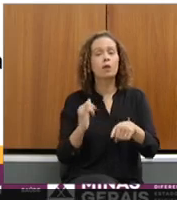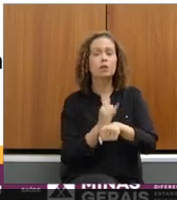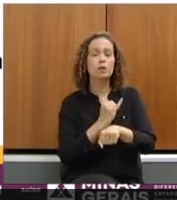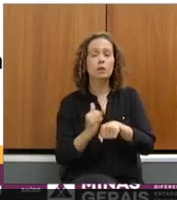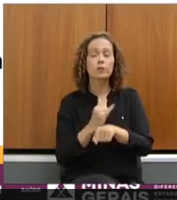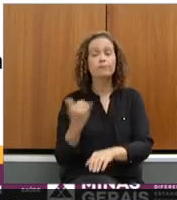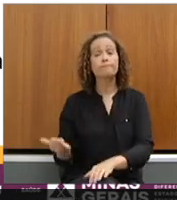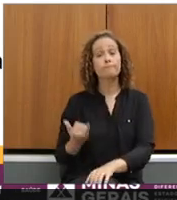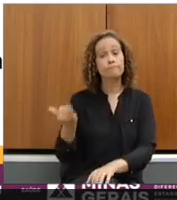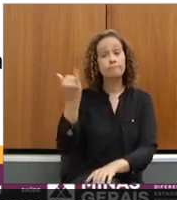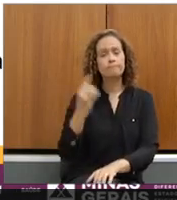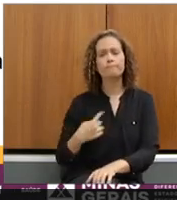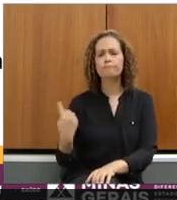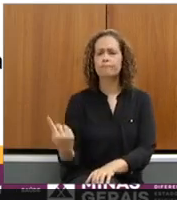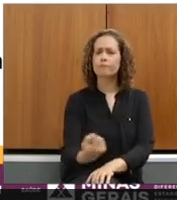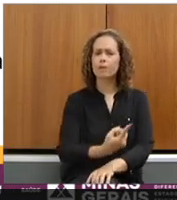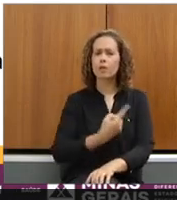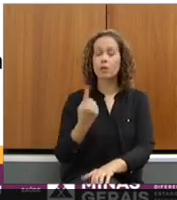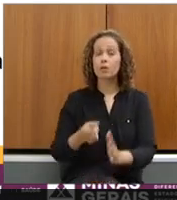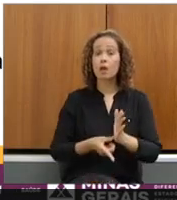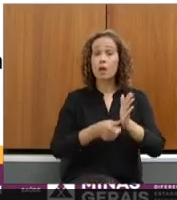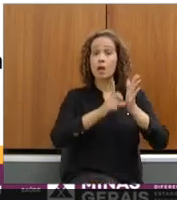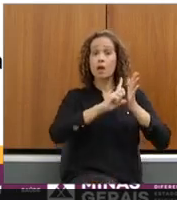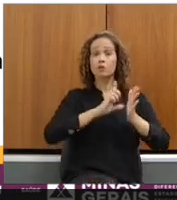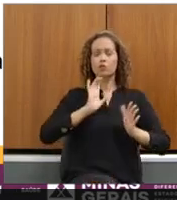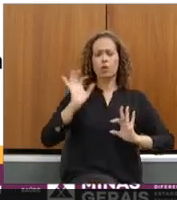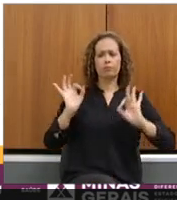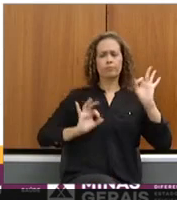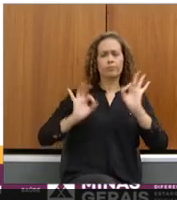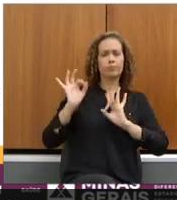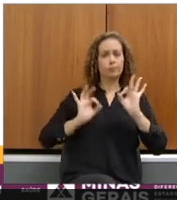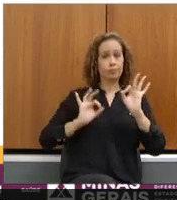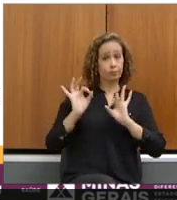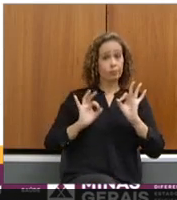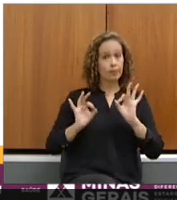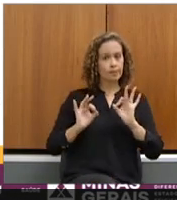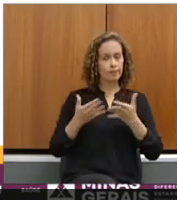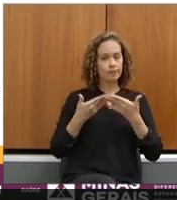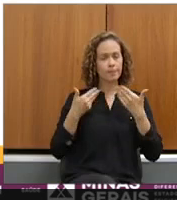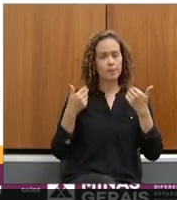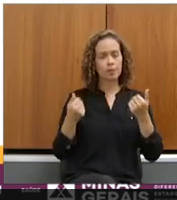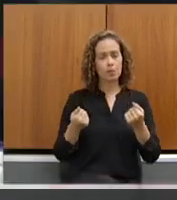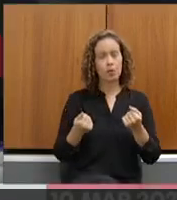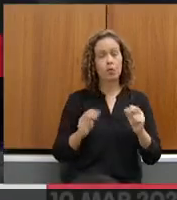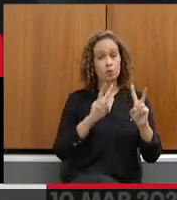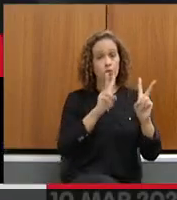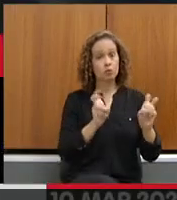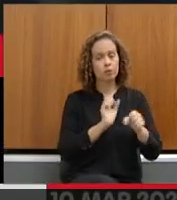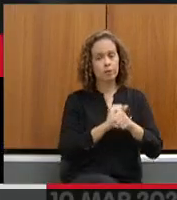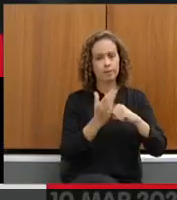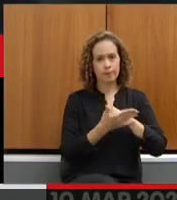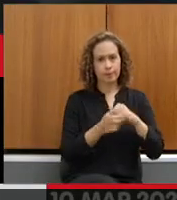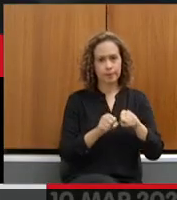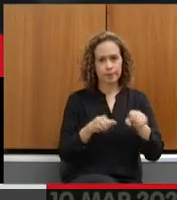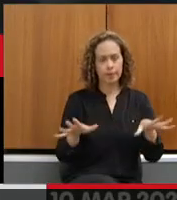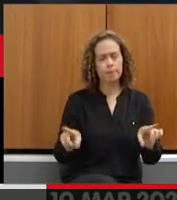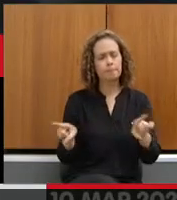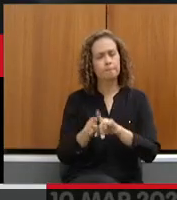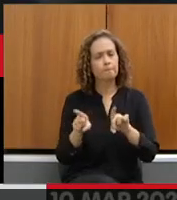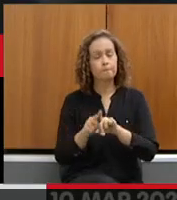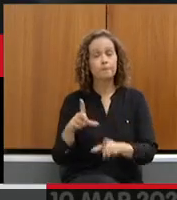sentido de nós tentarmos qualquer antecipação do ponto de vista de gestão da pandemia temos também